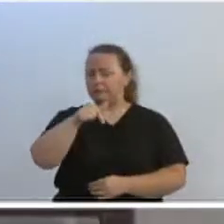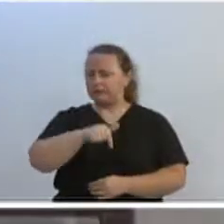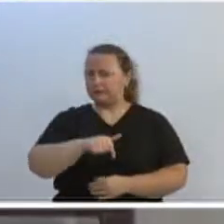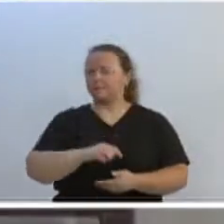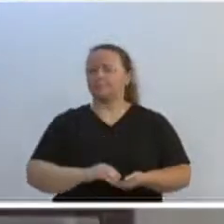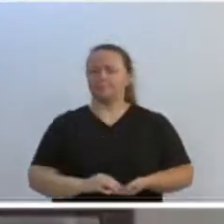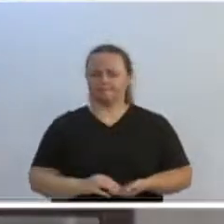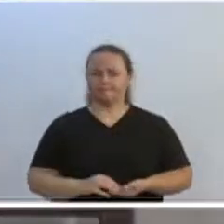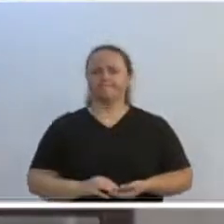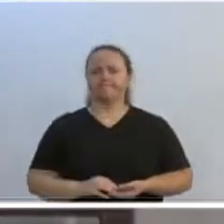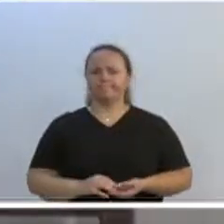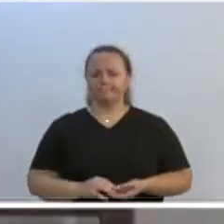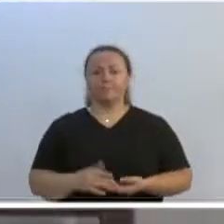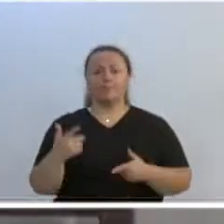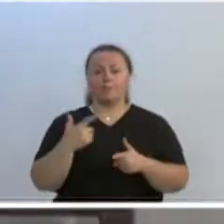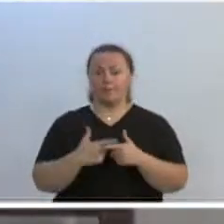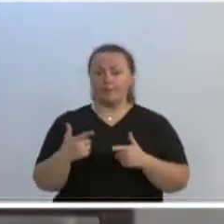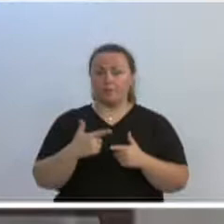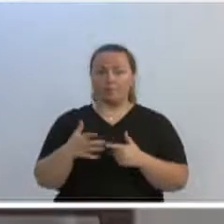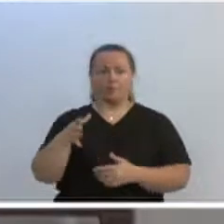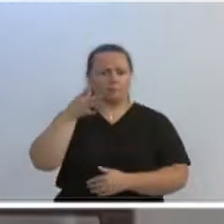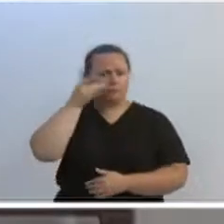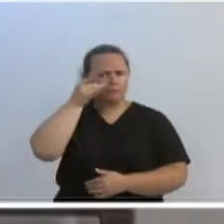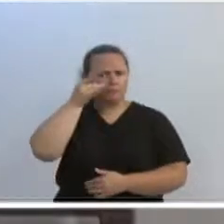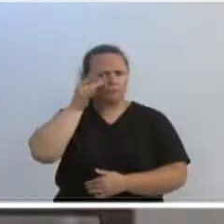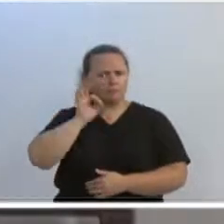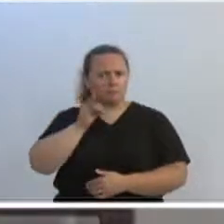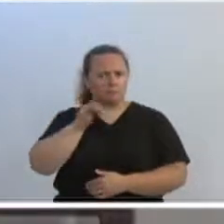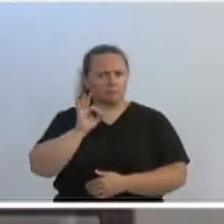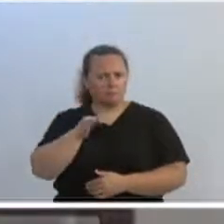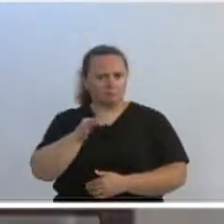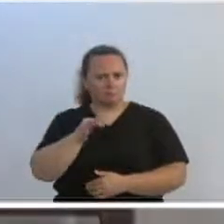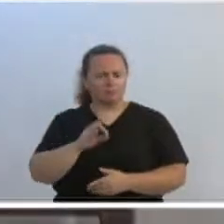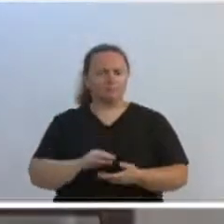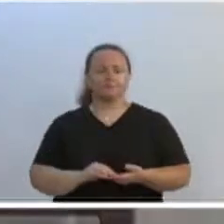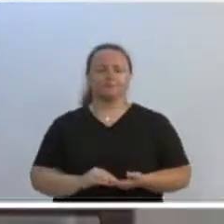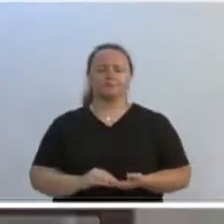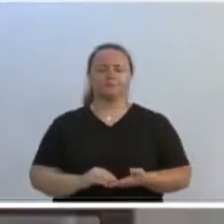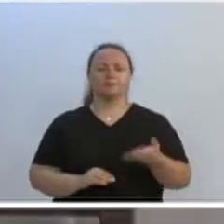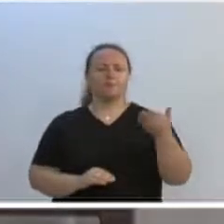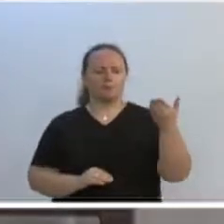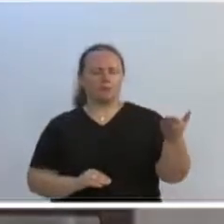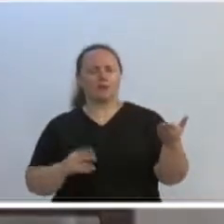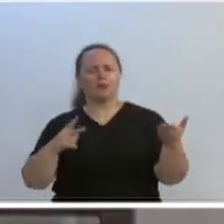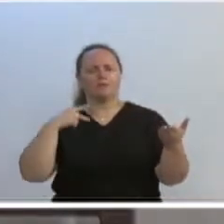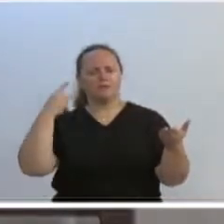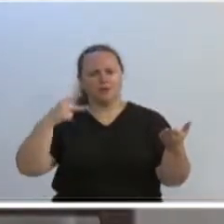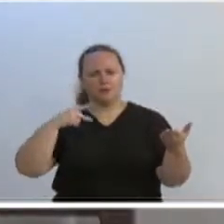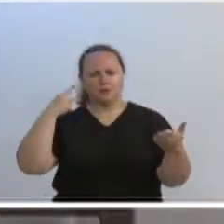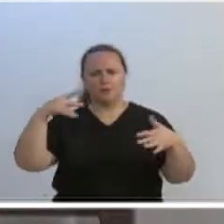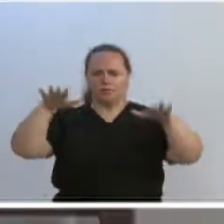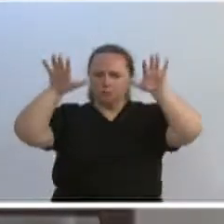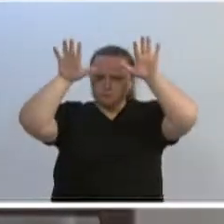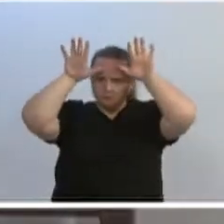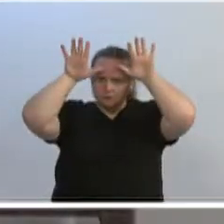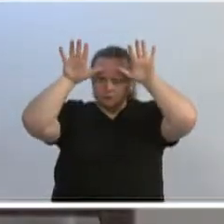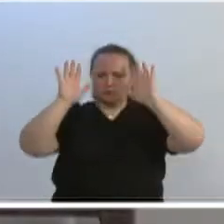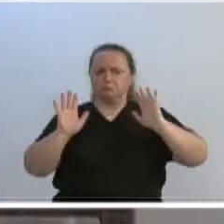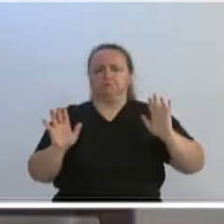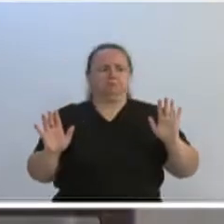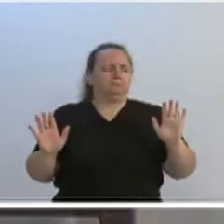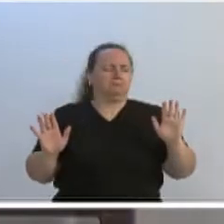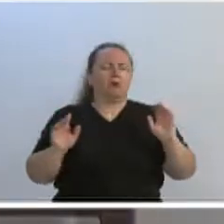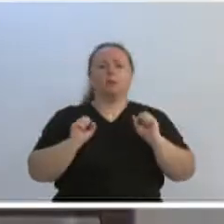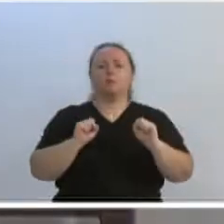uma realidade é o cacique foi o vencedor for ou foram felizes em dizer que é ex do português de estar sempre querendo nem se